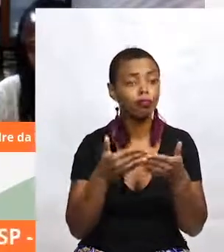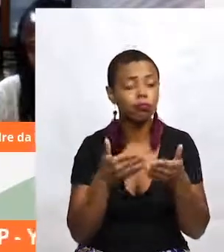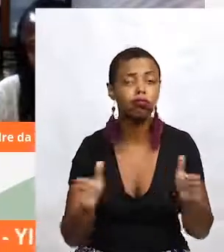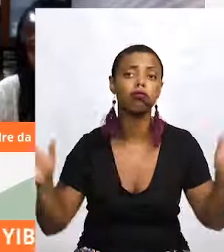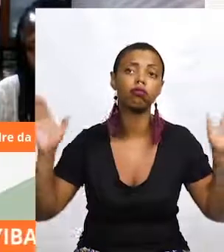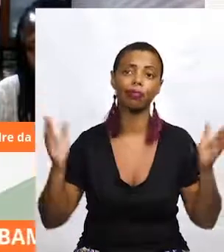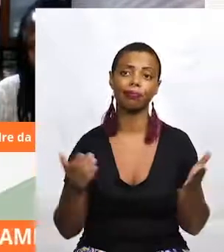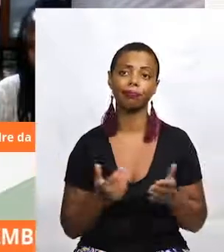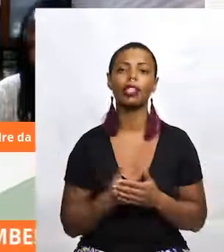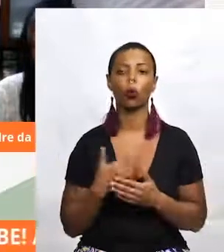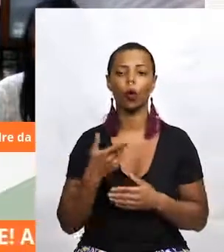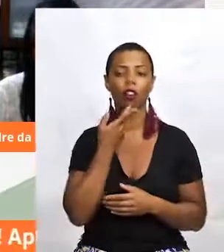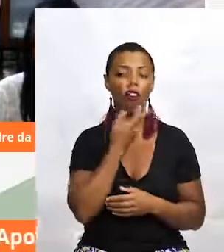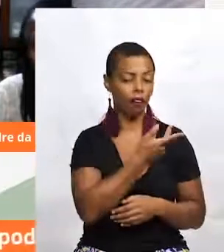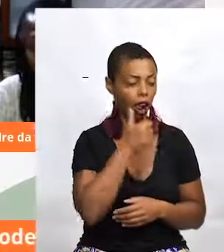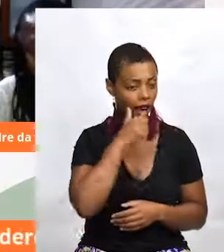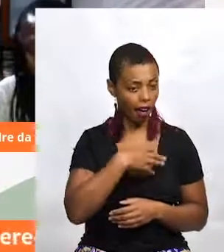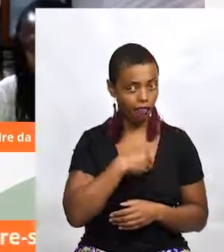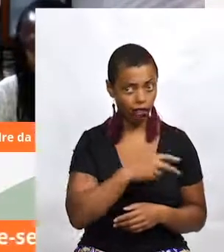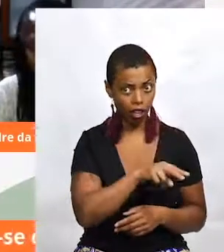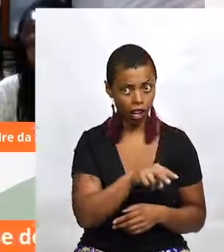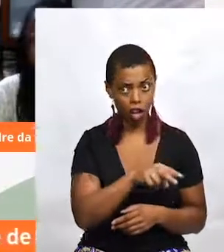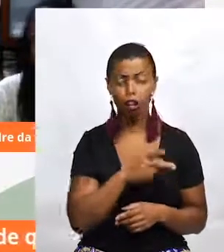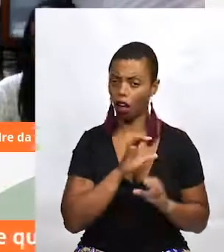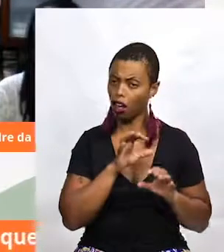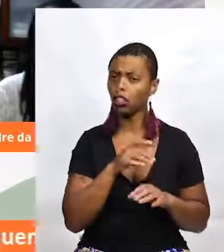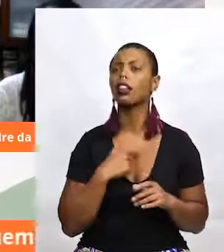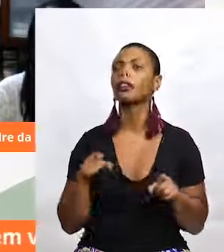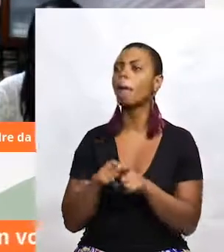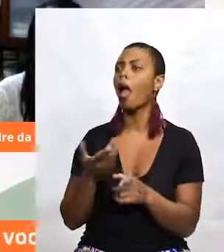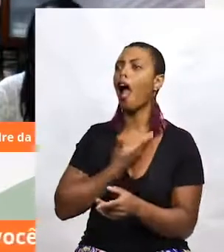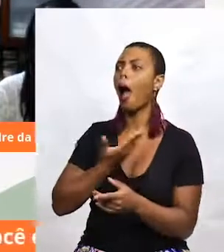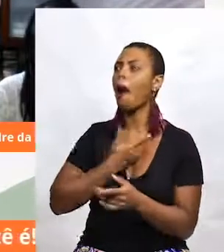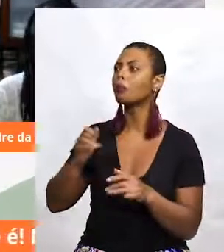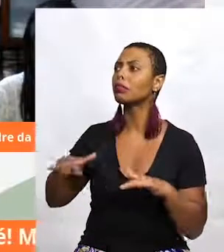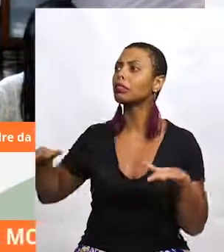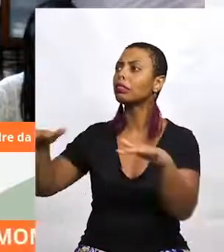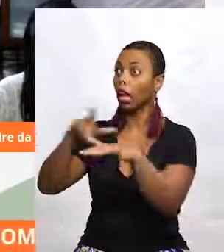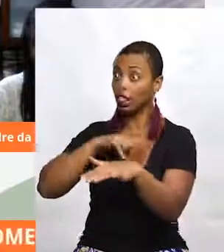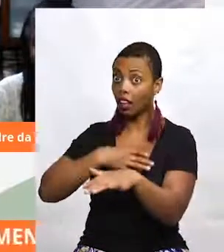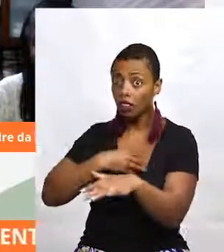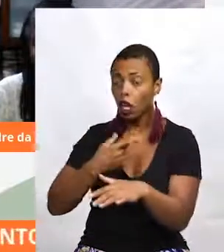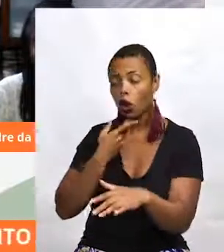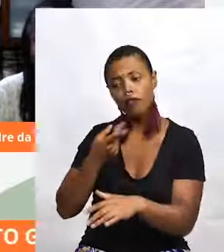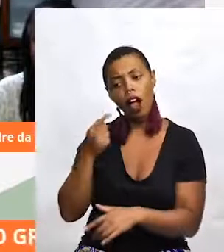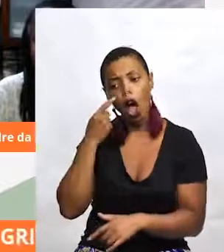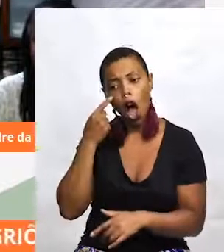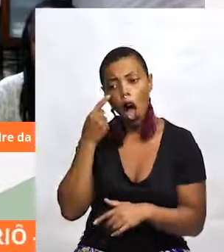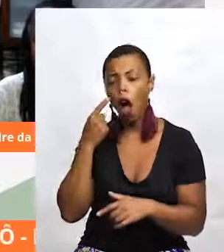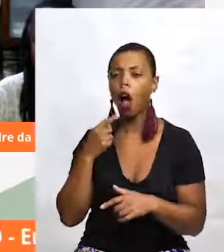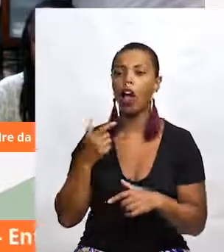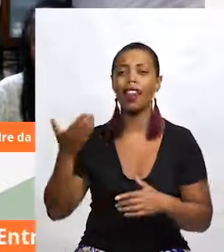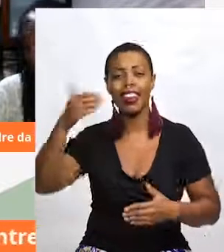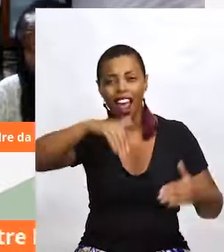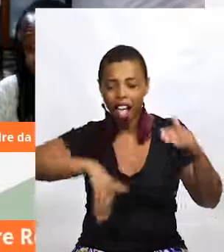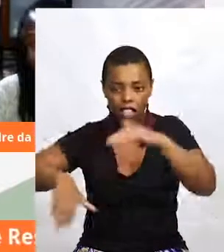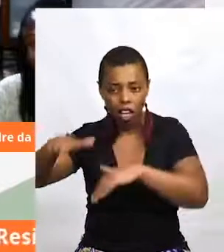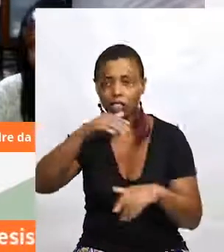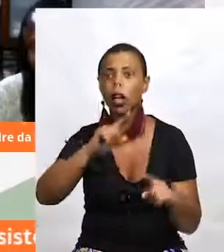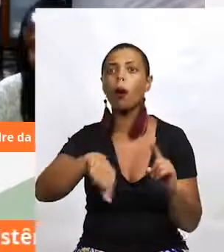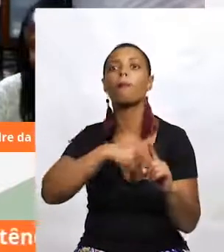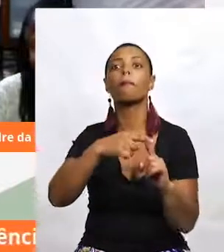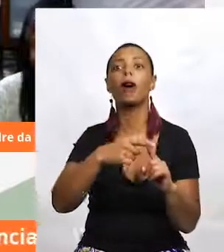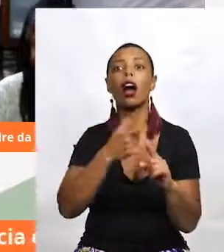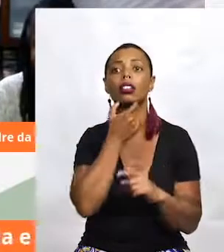remeto a minhas filhas, justamente isso, né? E meus amigos e amigas também que têm filhos, uma das questões é natação em inglês. Por quê? Porque